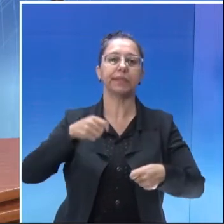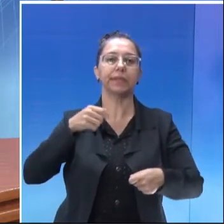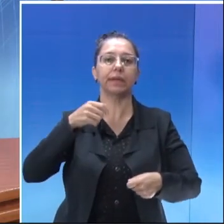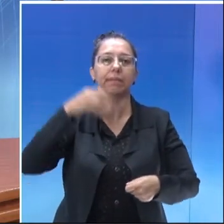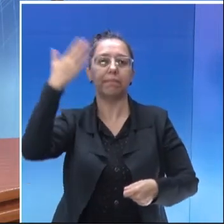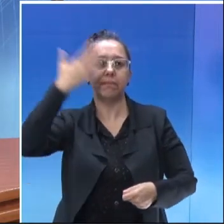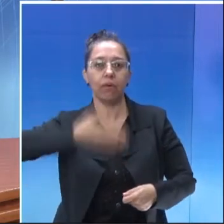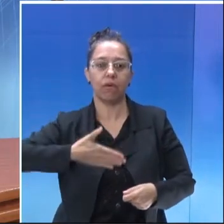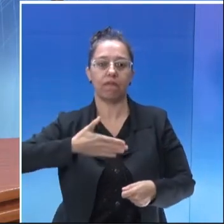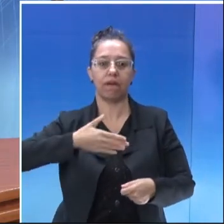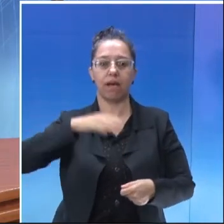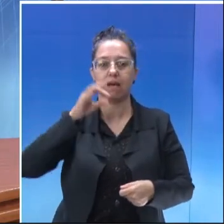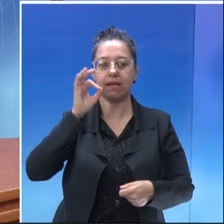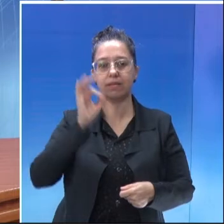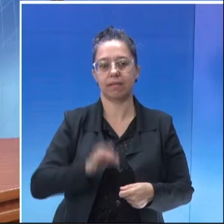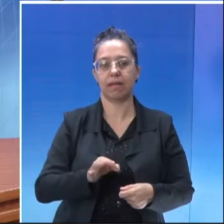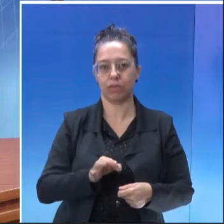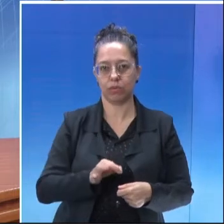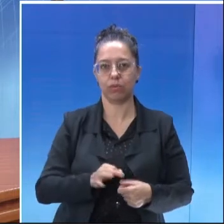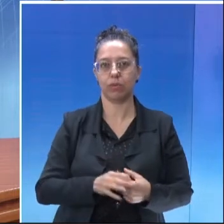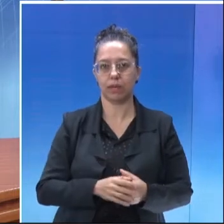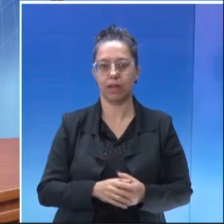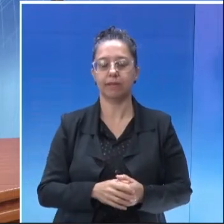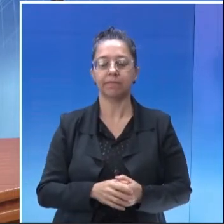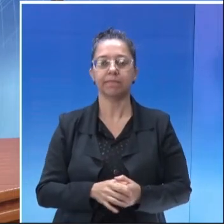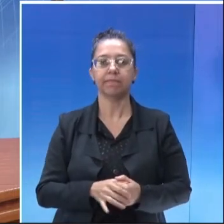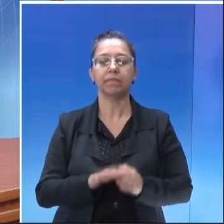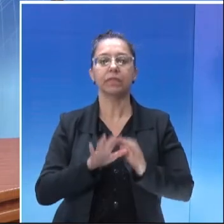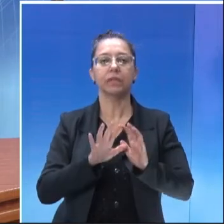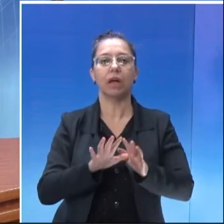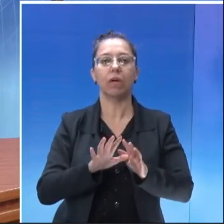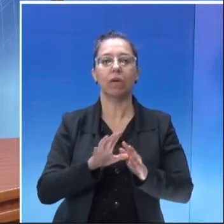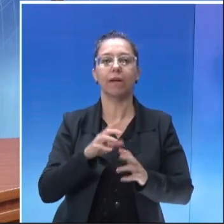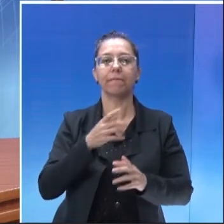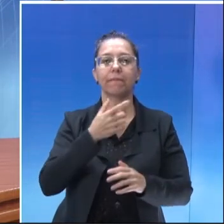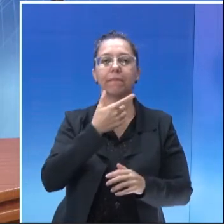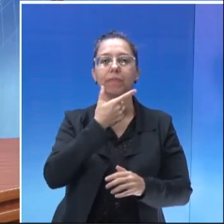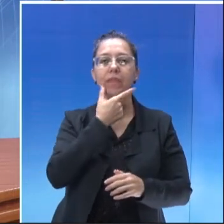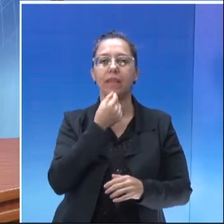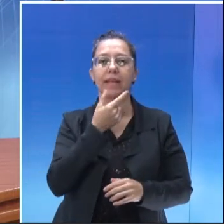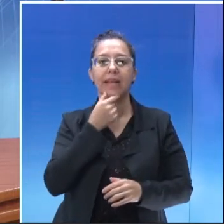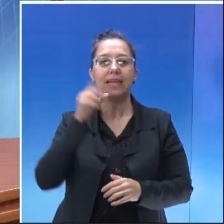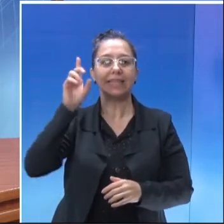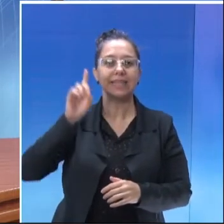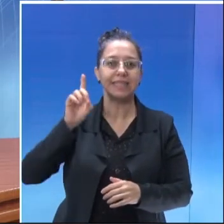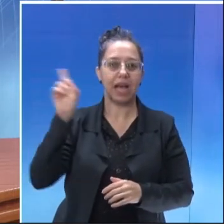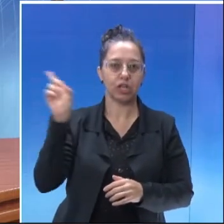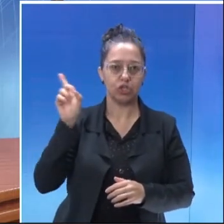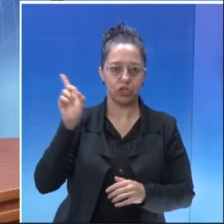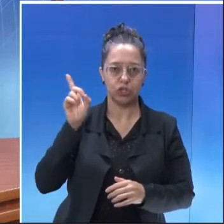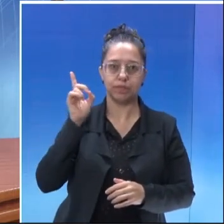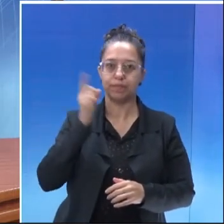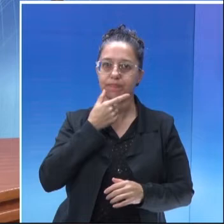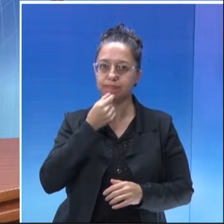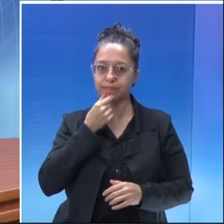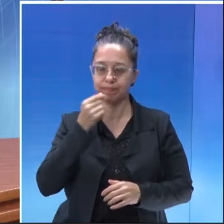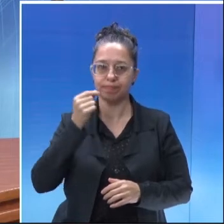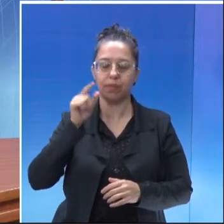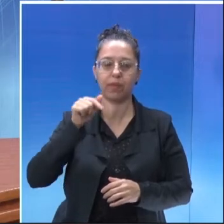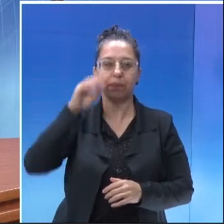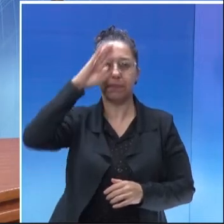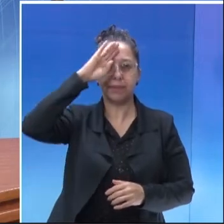tentam provar e a dúvida metódica. O Descartes inaugura essa forma com seu livro Discurso do